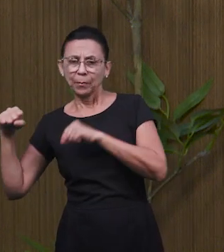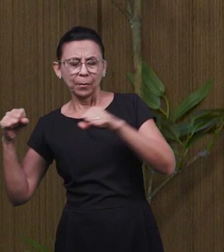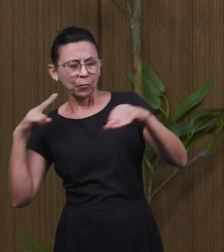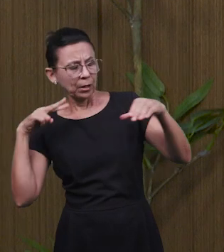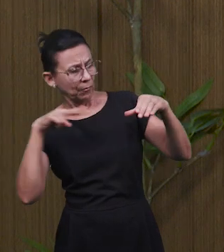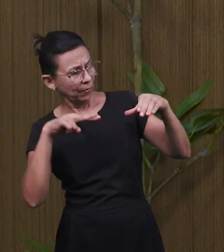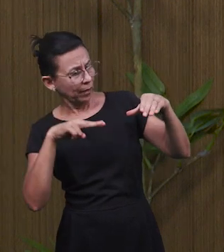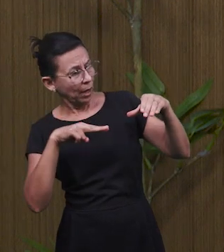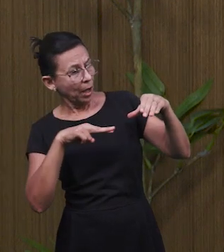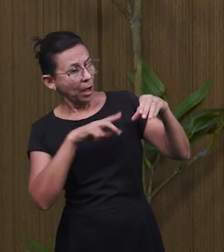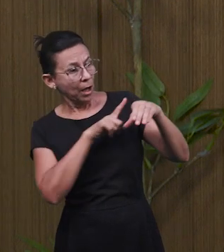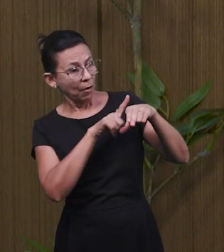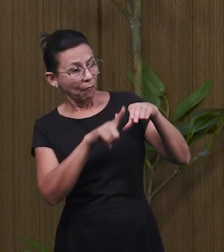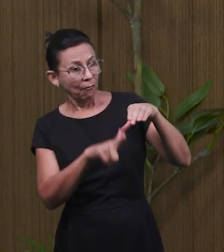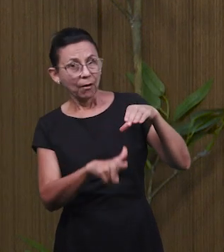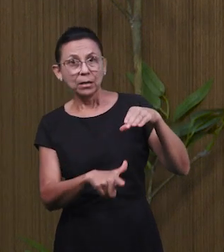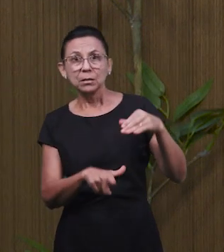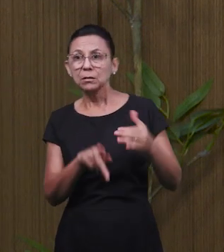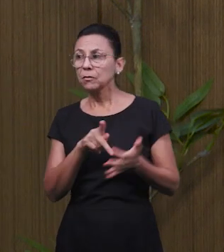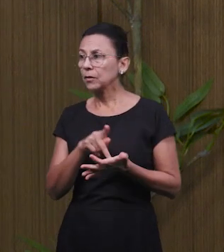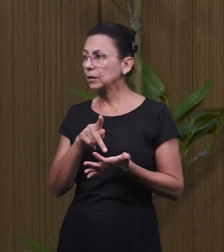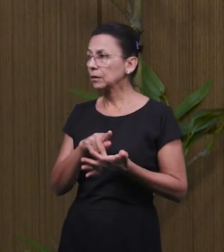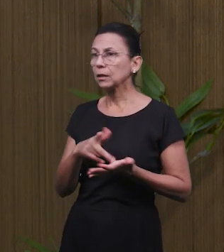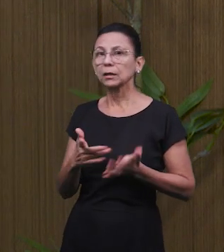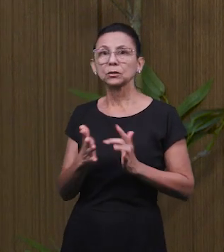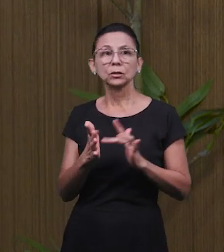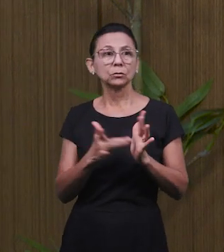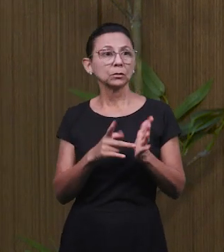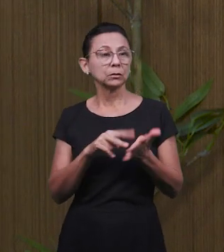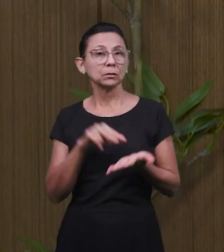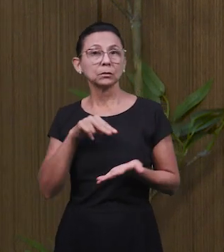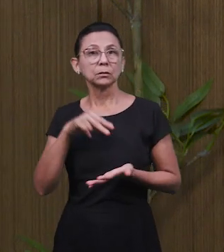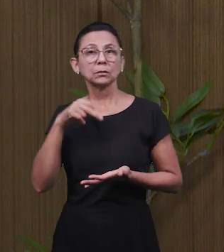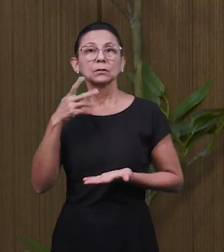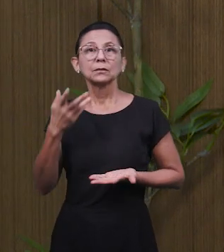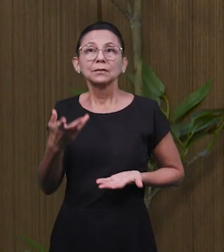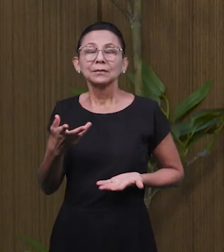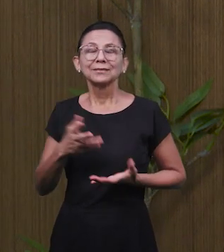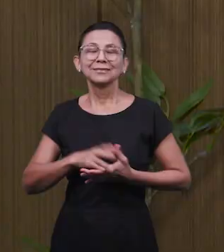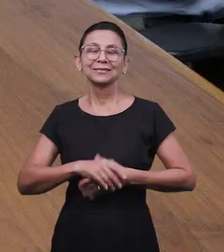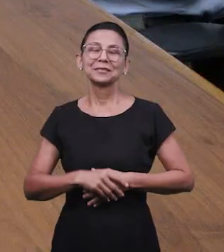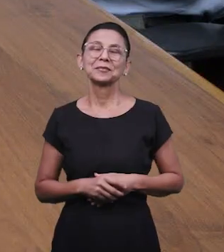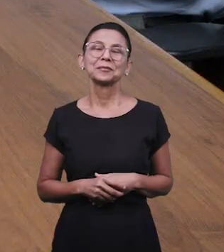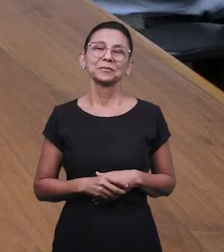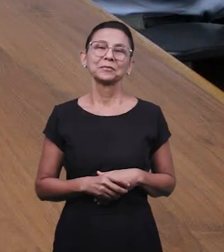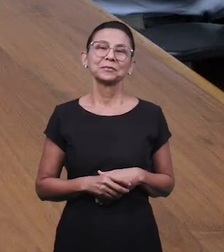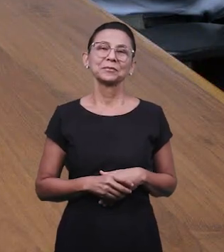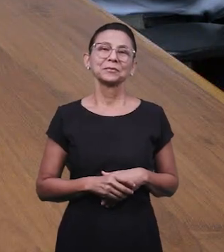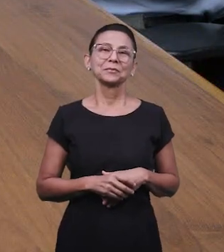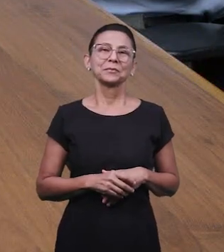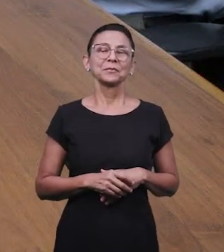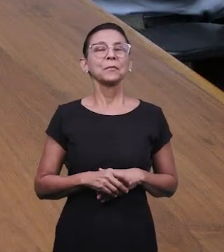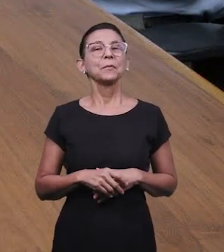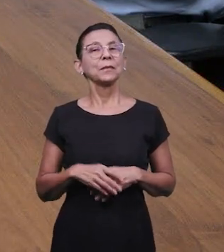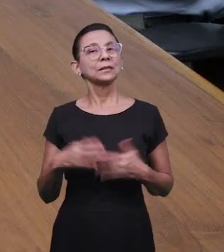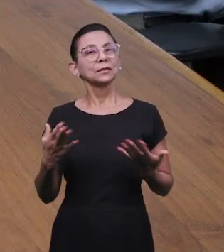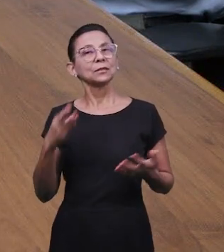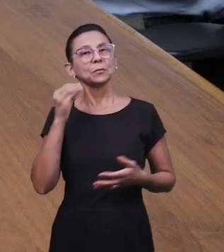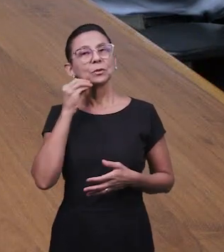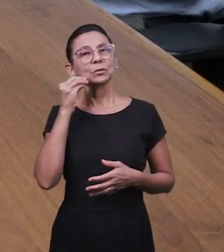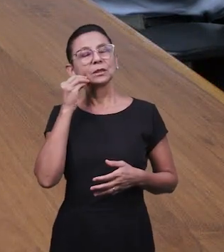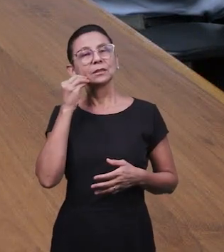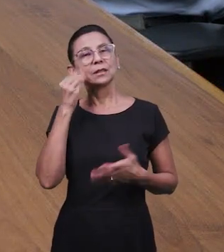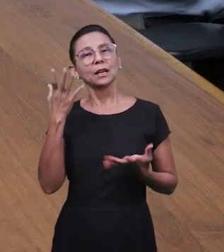foi a oportunidade, não foi de ouvir essa história também que ele ressuscitou, mas a oportunidade de ter um encontro com